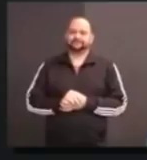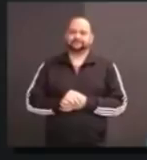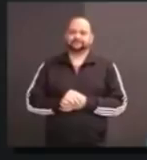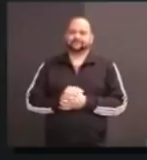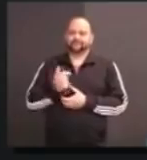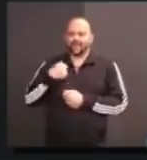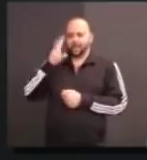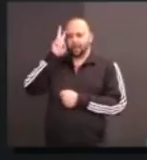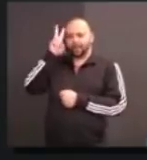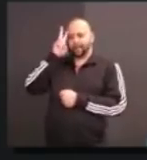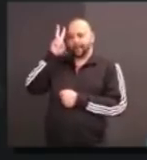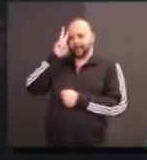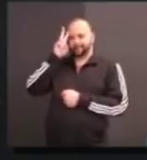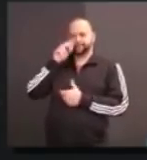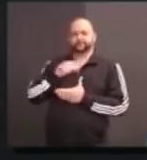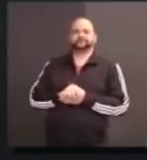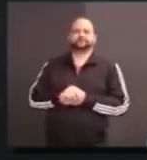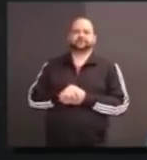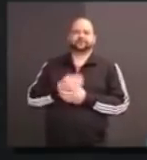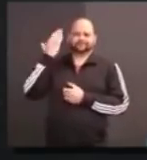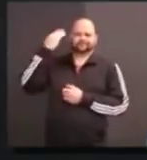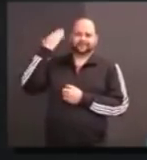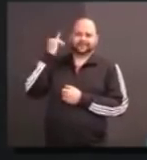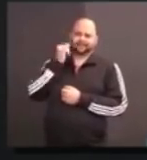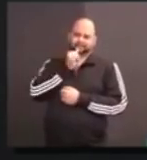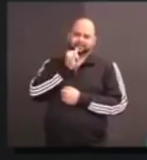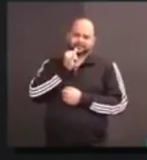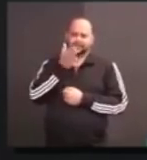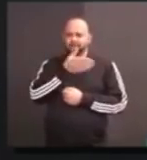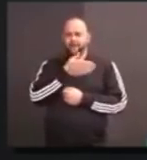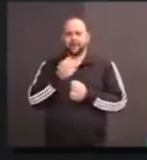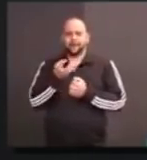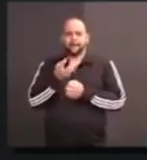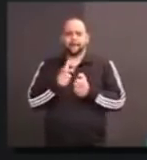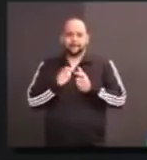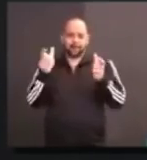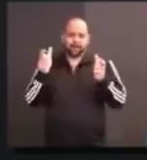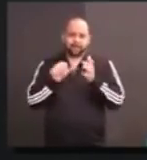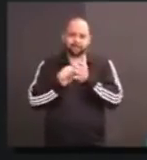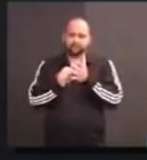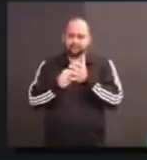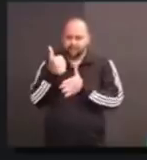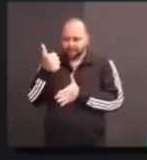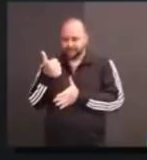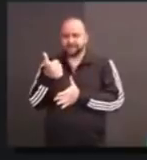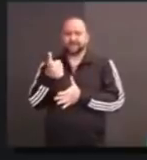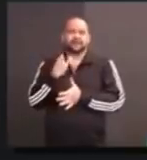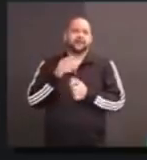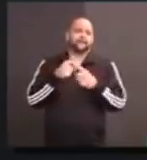Eu me lembro de uma história, muitos estão aqui pela primeira vez, muitos já ouviram essa história.